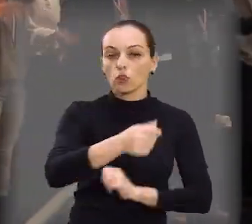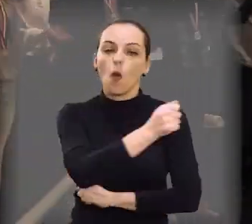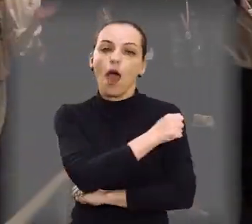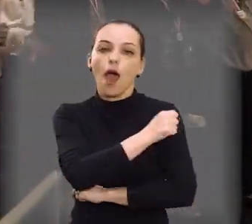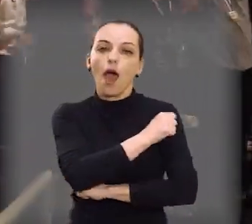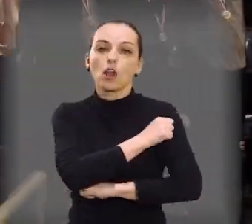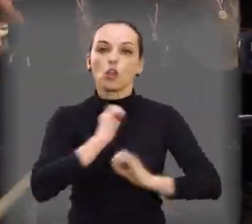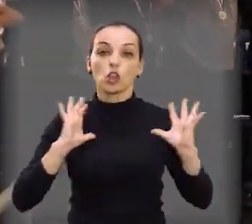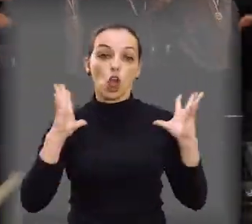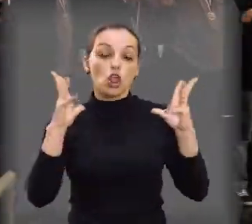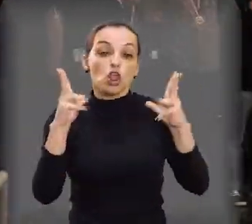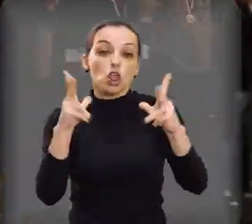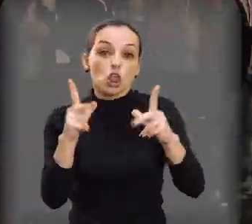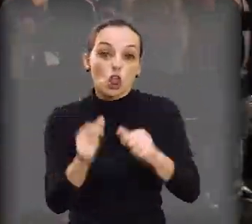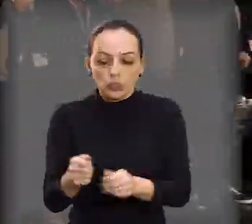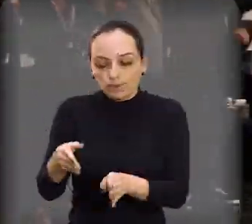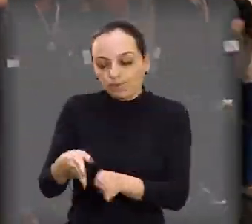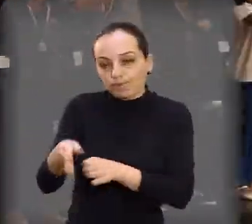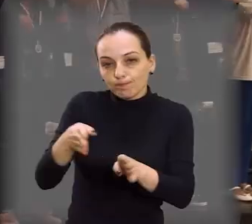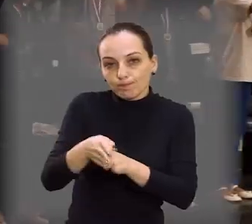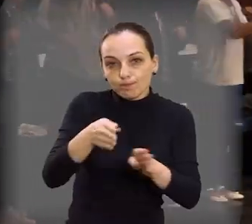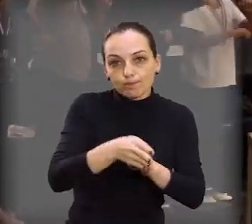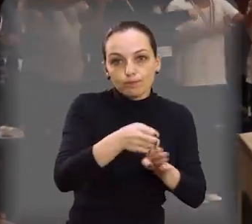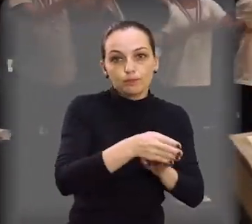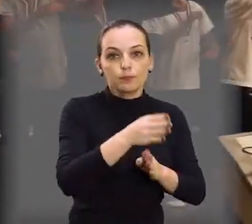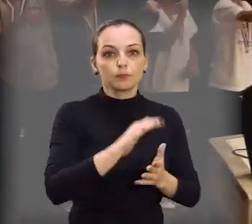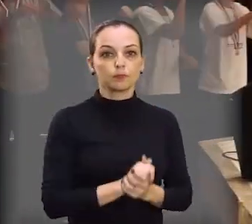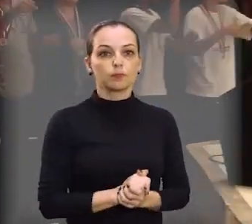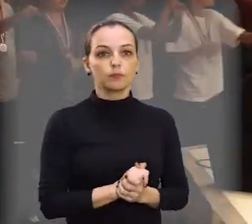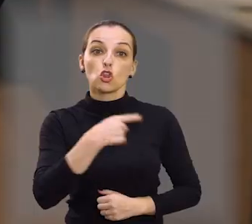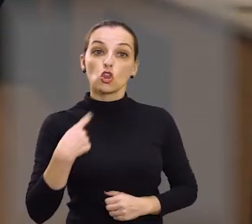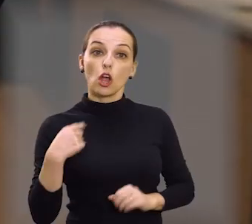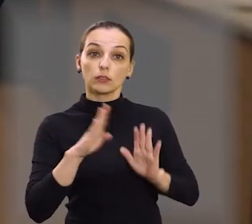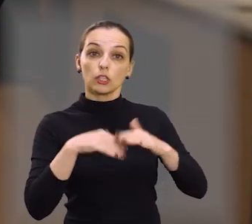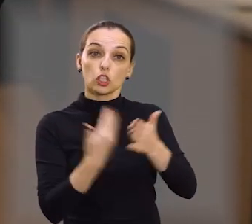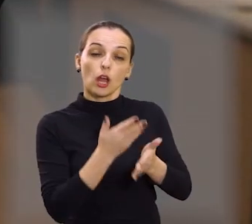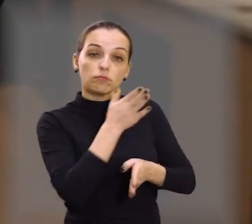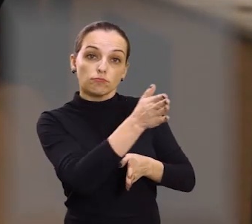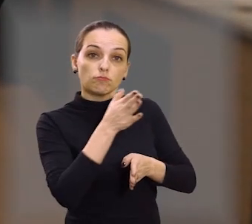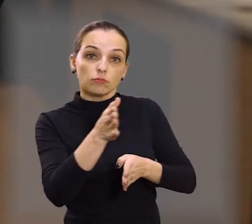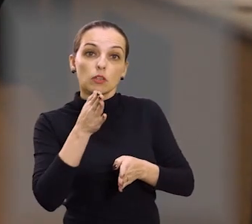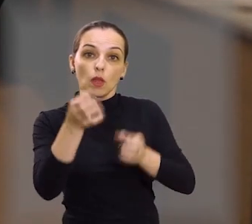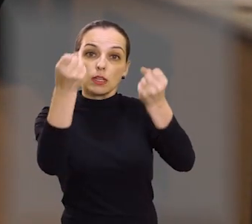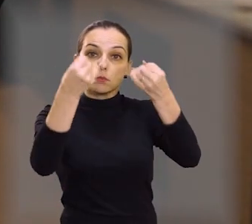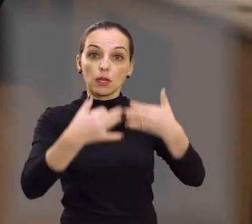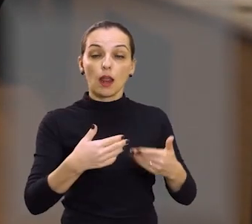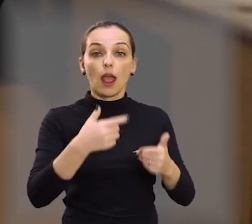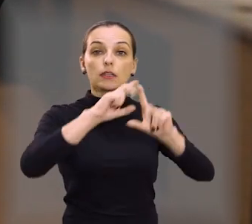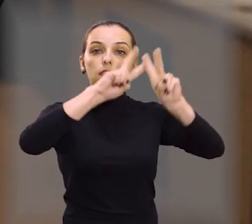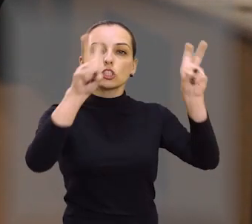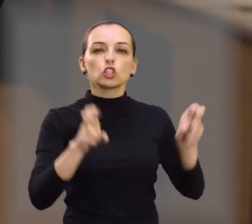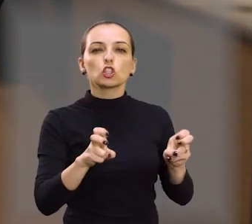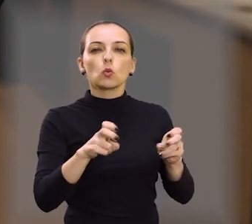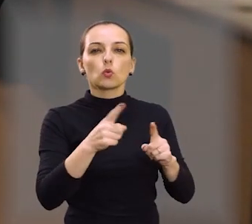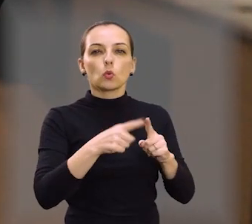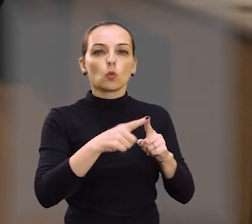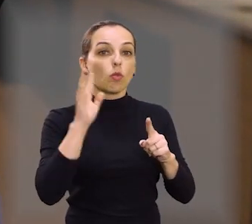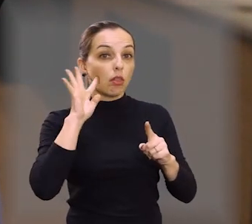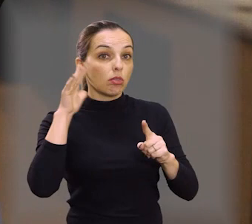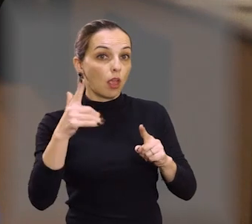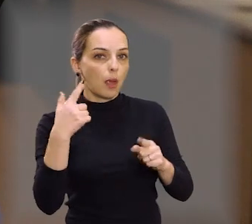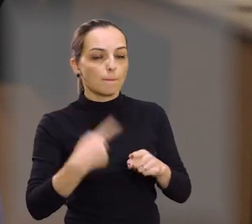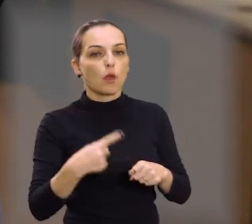municipal, estadual e particular de Araraquara, Américo, Santa Lúcia e Rincão. Nós trabalhamos a respeito de tomada de decisão. Então a